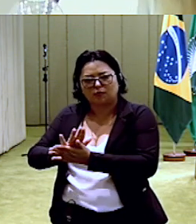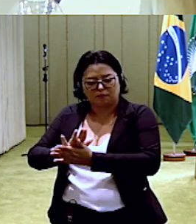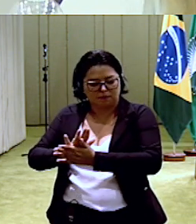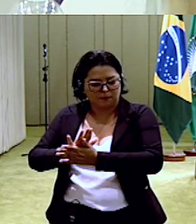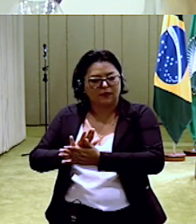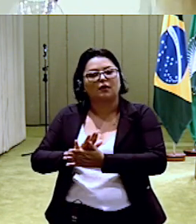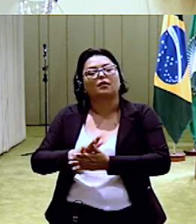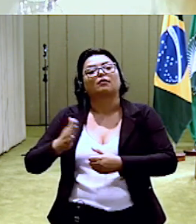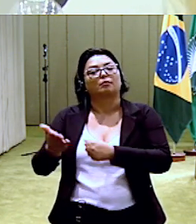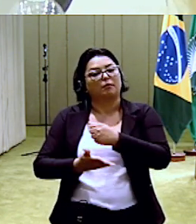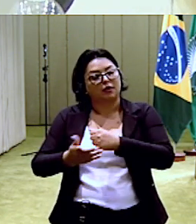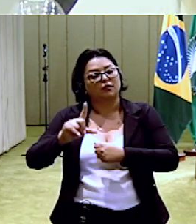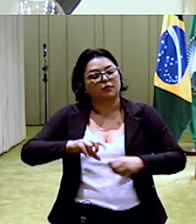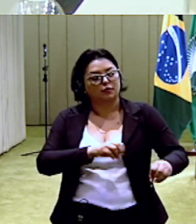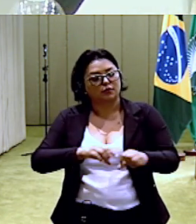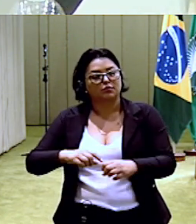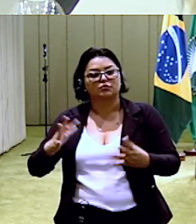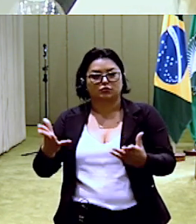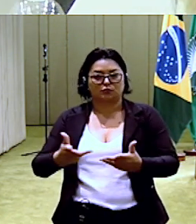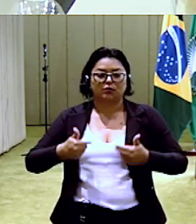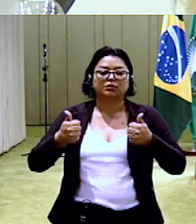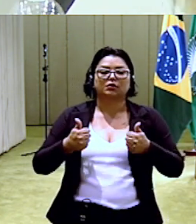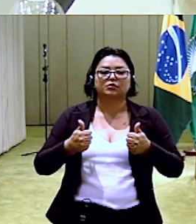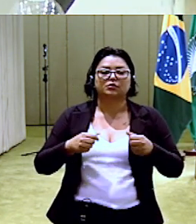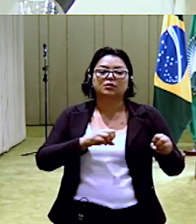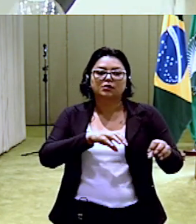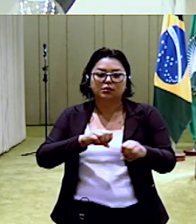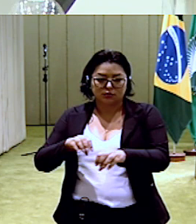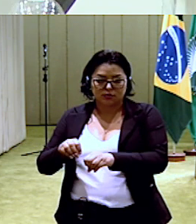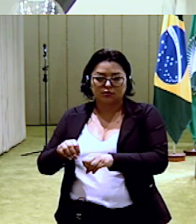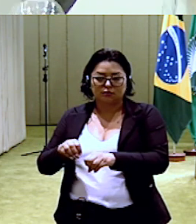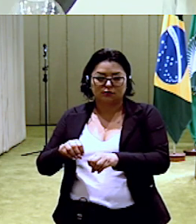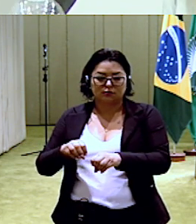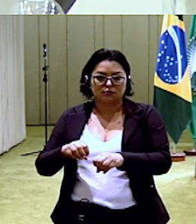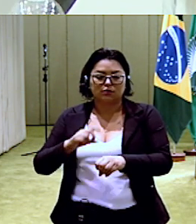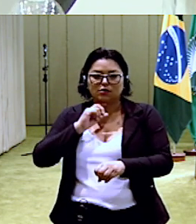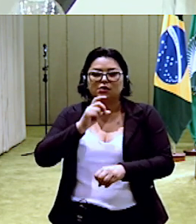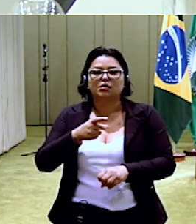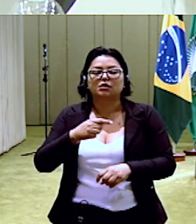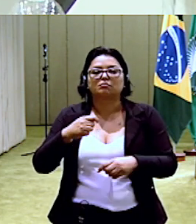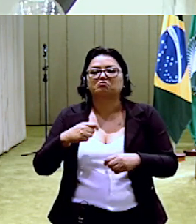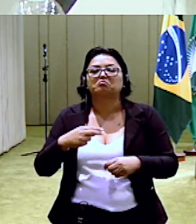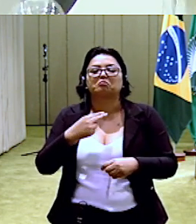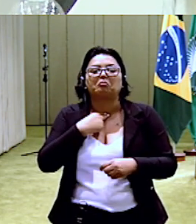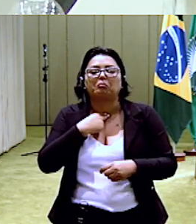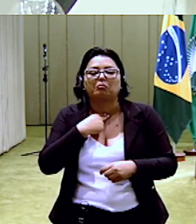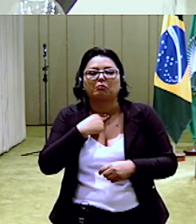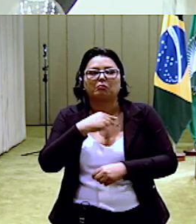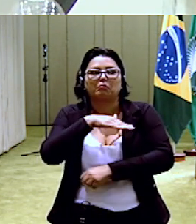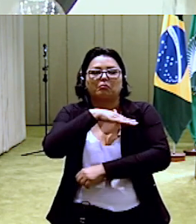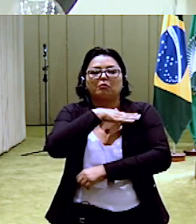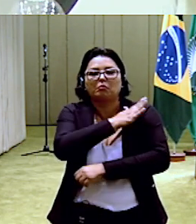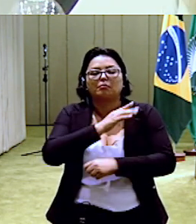básico que a gente tenha uma educação de qualidade, uma educação que ensine que ninguém deve ser racista, que as